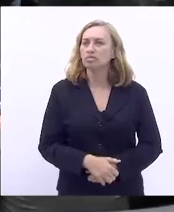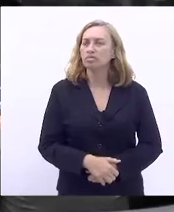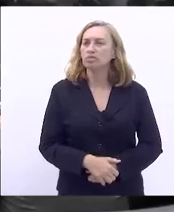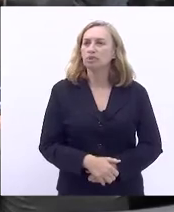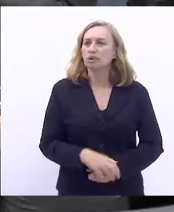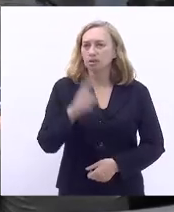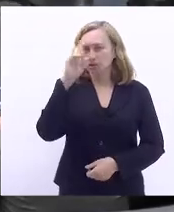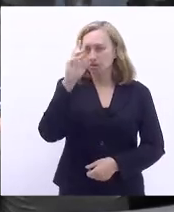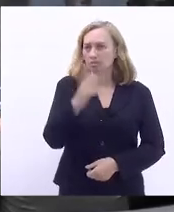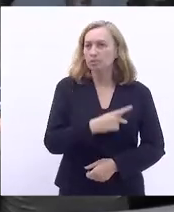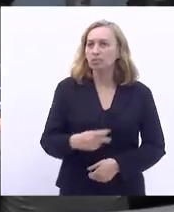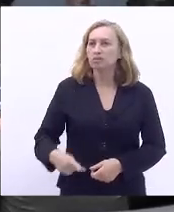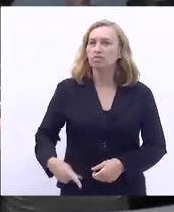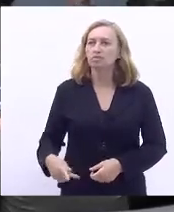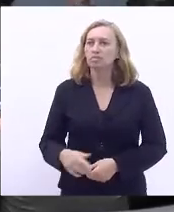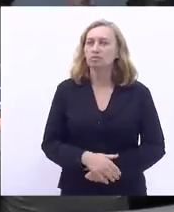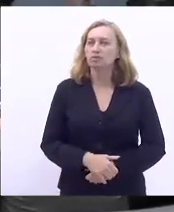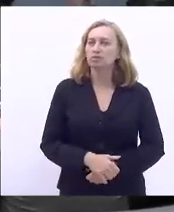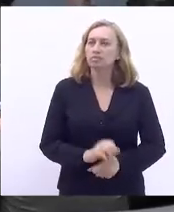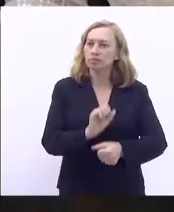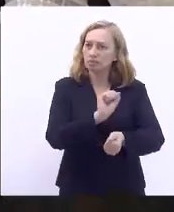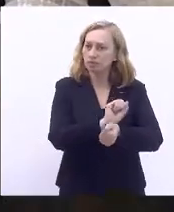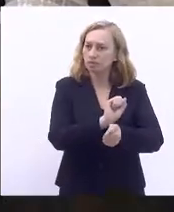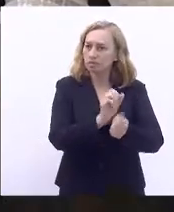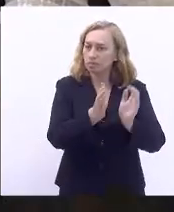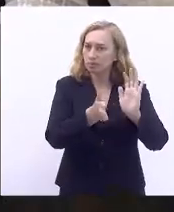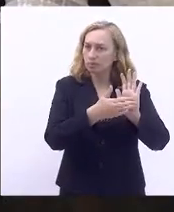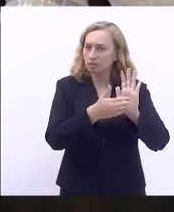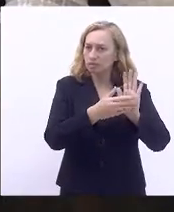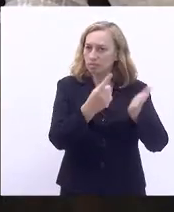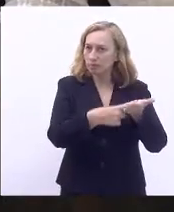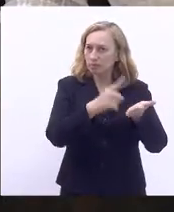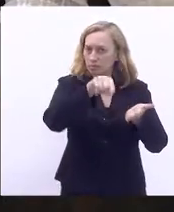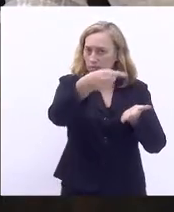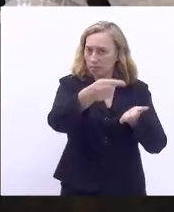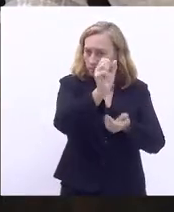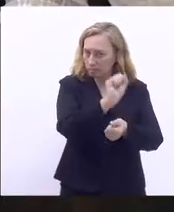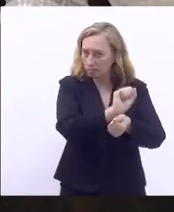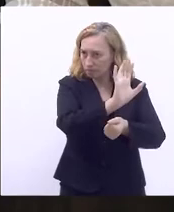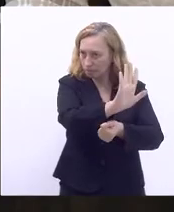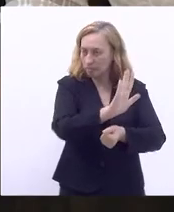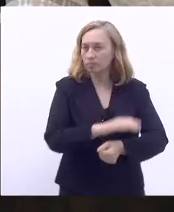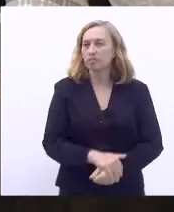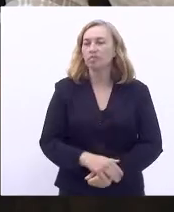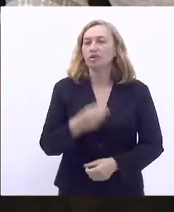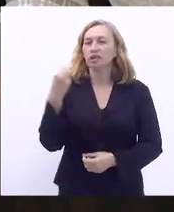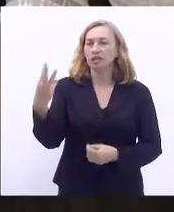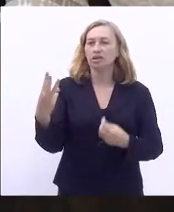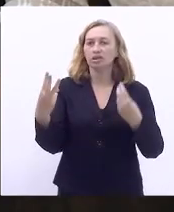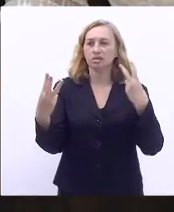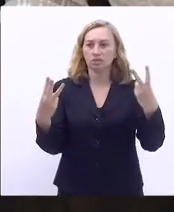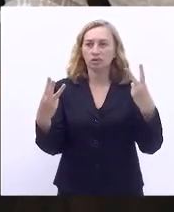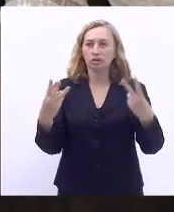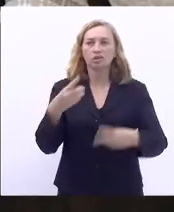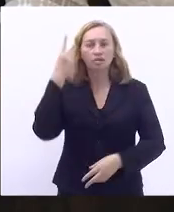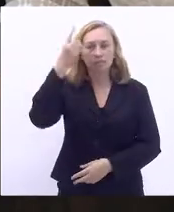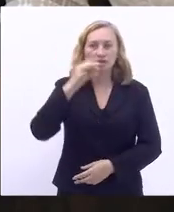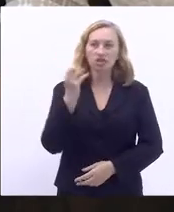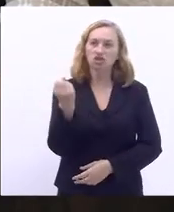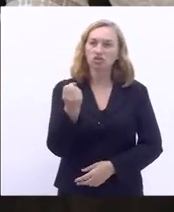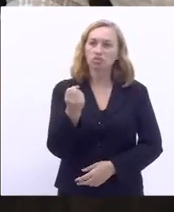Senhor presidente, vou... Eu vou propor um acordo depois, não tem problema. 3-2. Deputado Chico Machado.